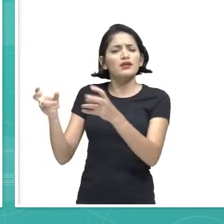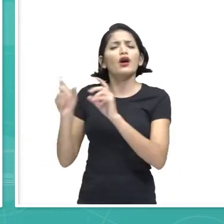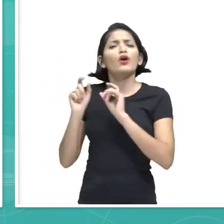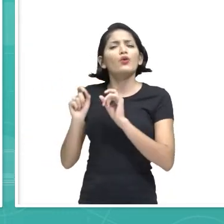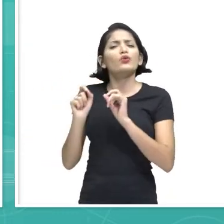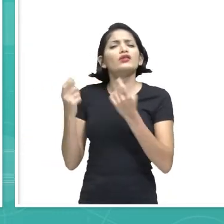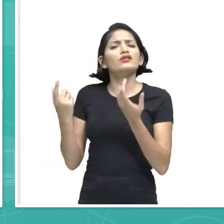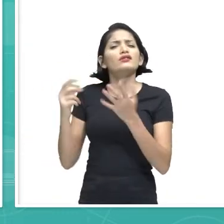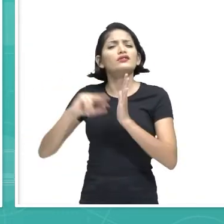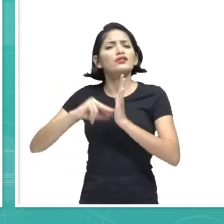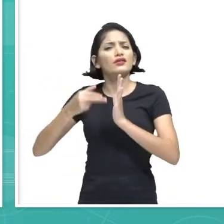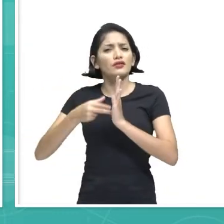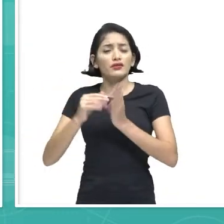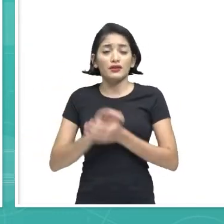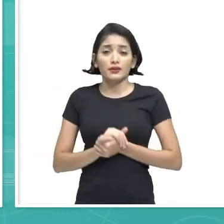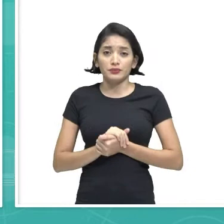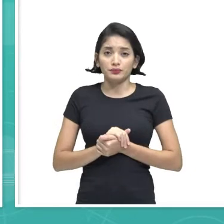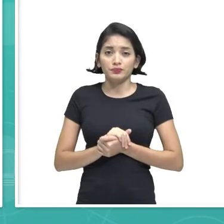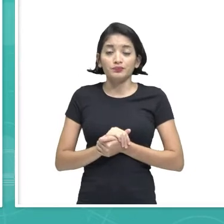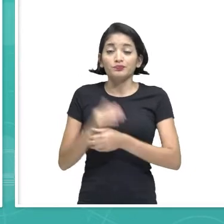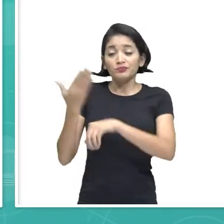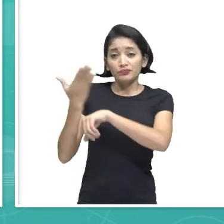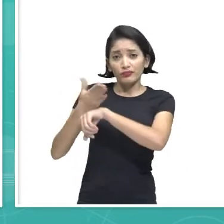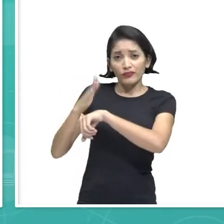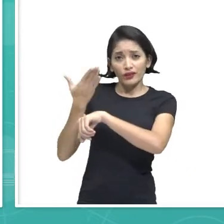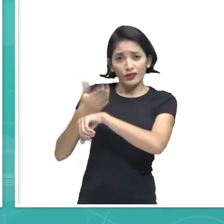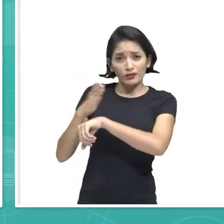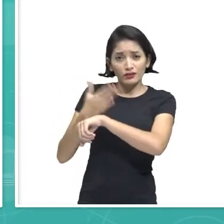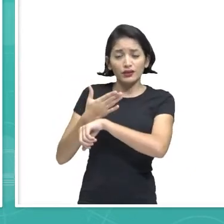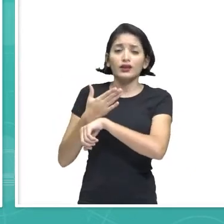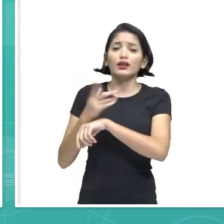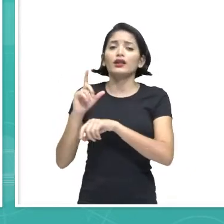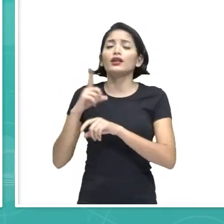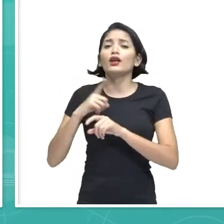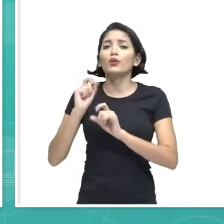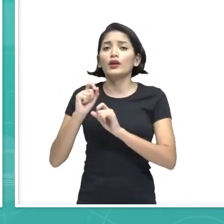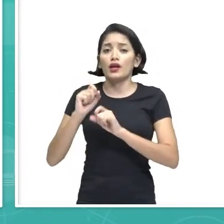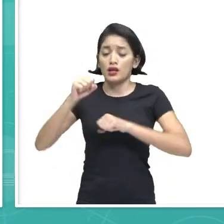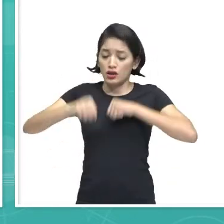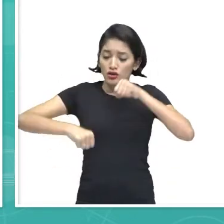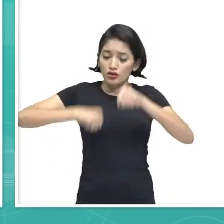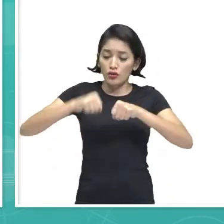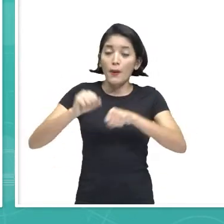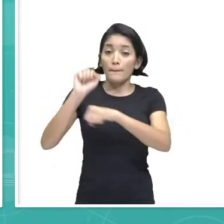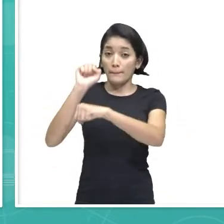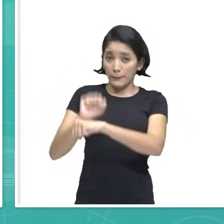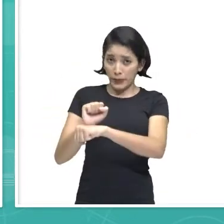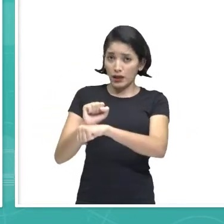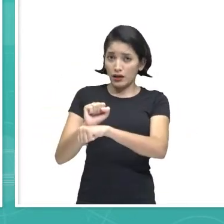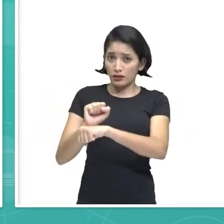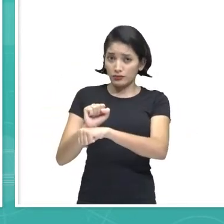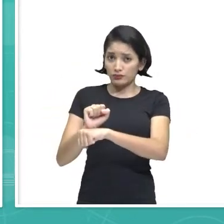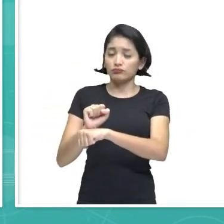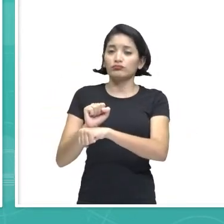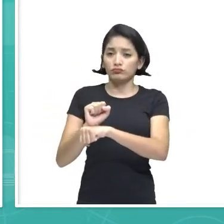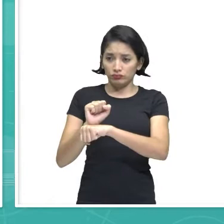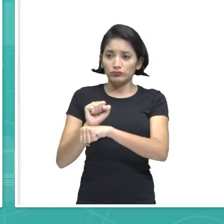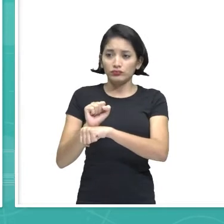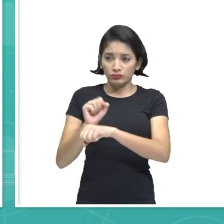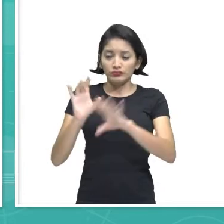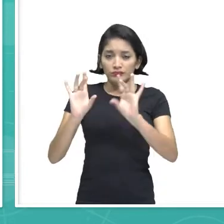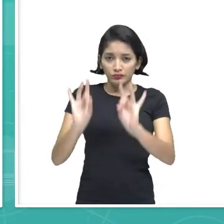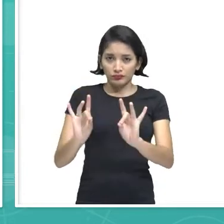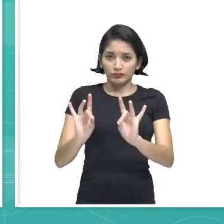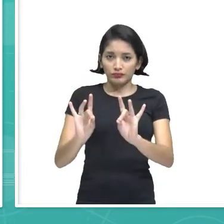é o spinning? Ele é um programa de exercícios onde nós temos o quê? Bicicletas fixas. Elas estão fixas aqui no solo, ó.